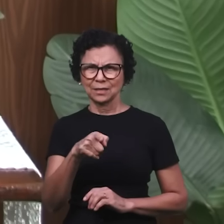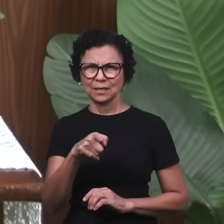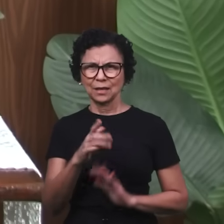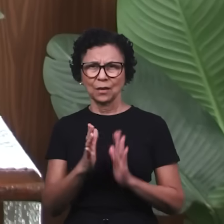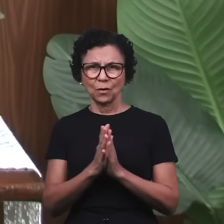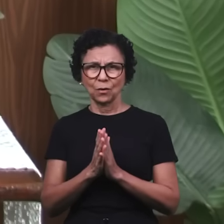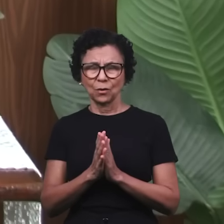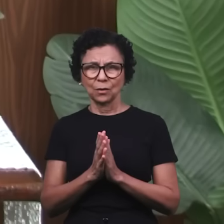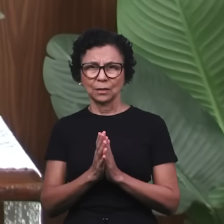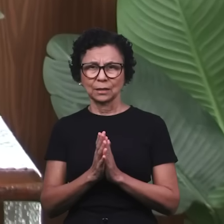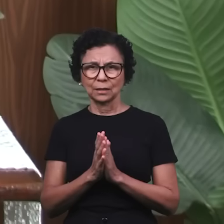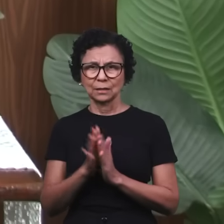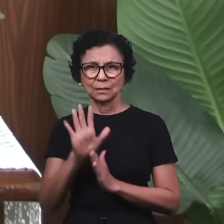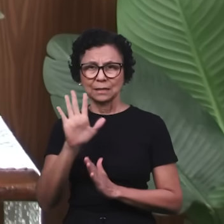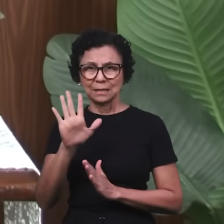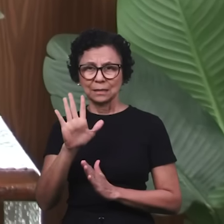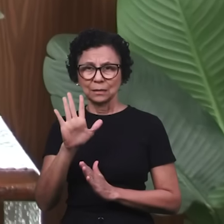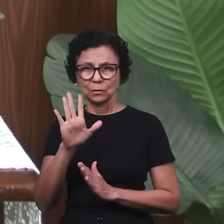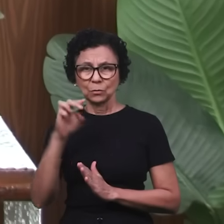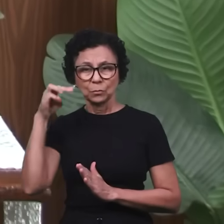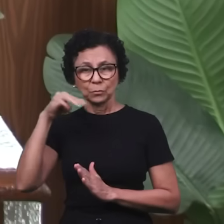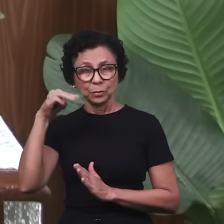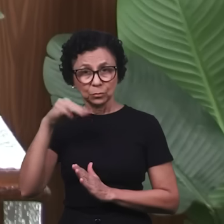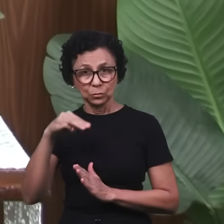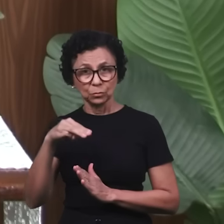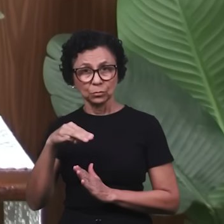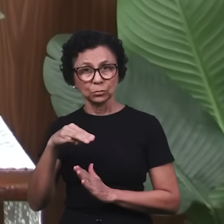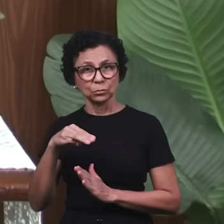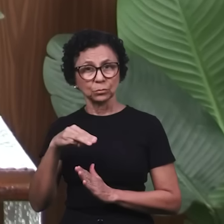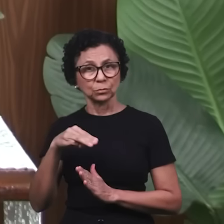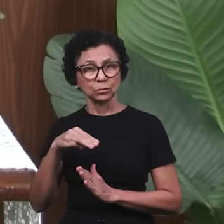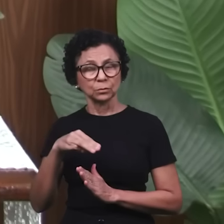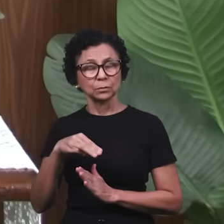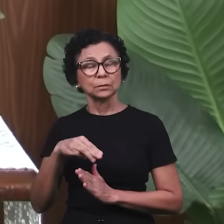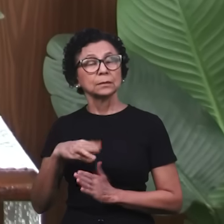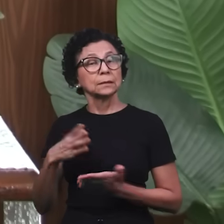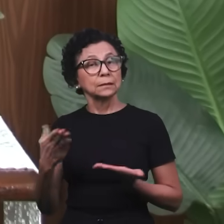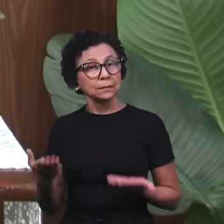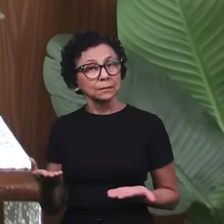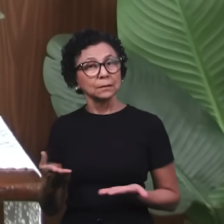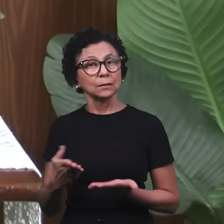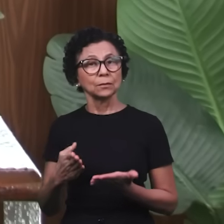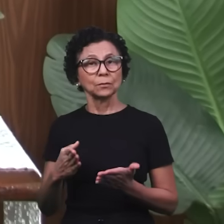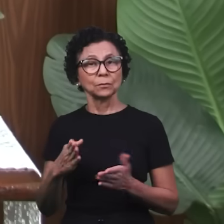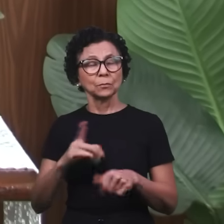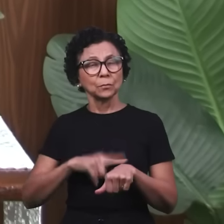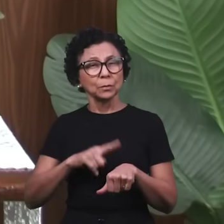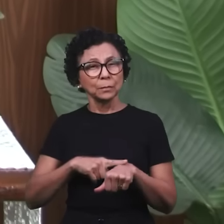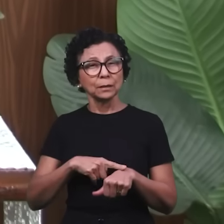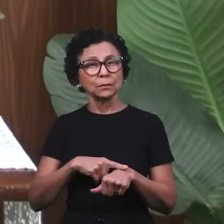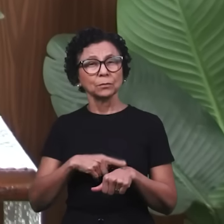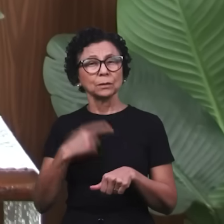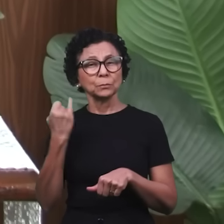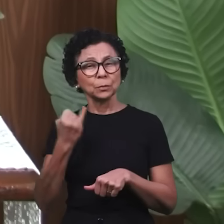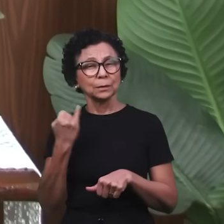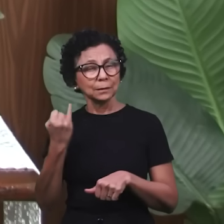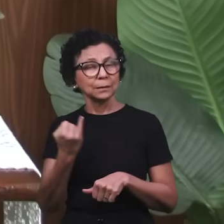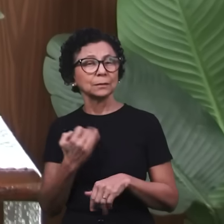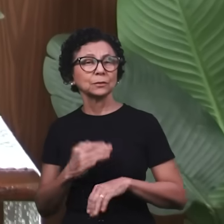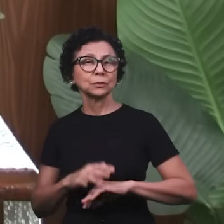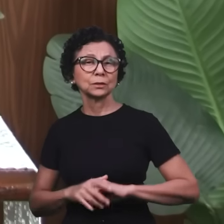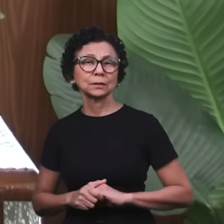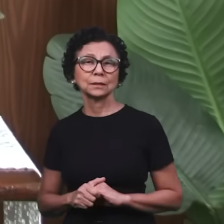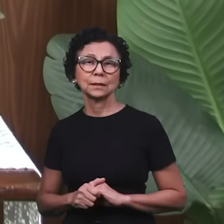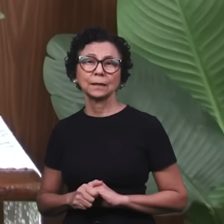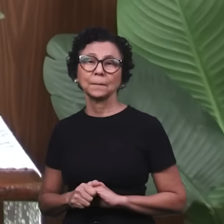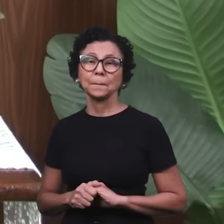ajoelhe e ore ao Senhor. Pedro ele se ajoelhou e ele estava voltado para o corpo. O corpo dela representava